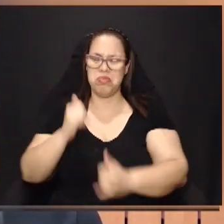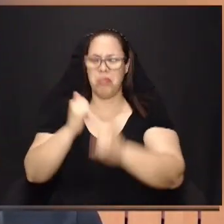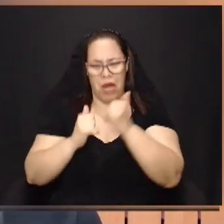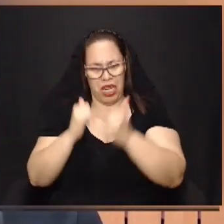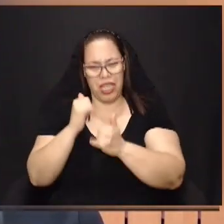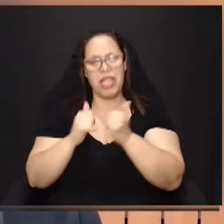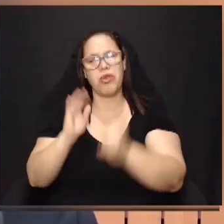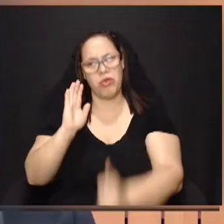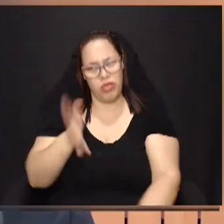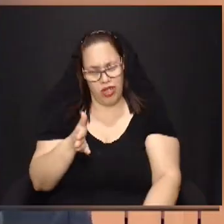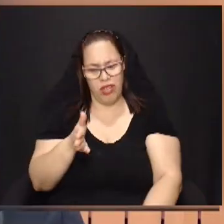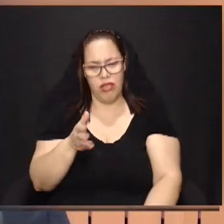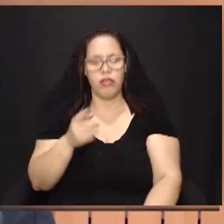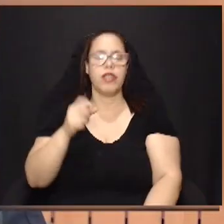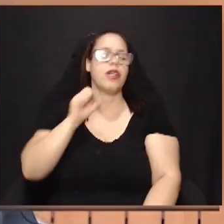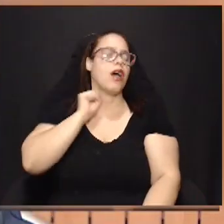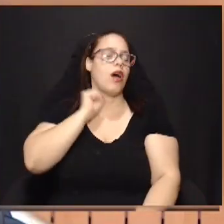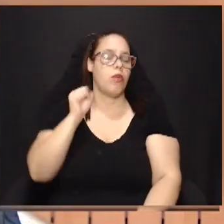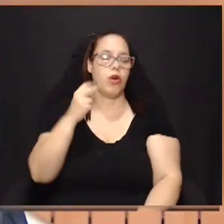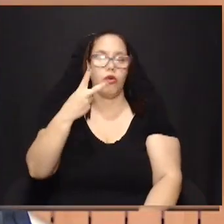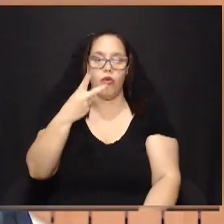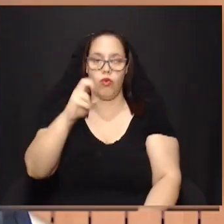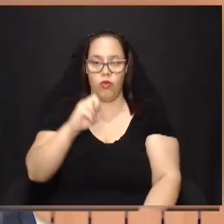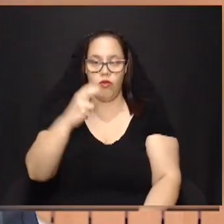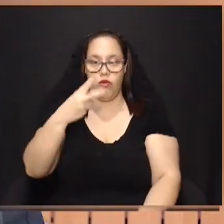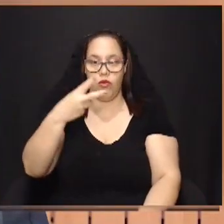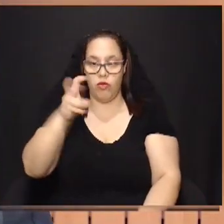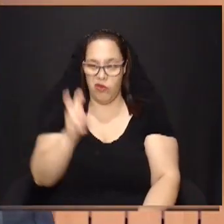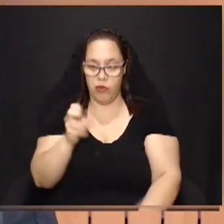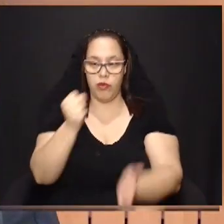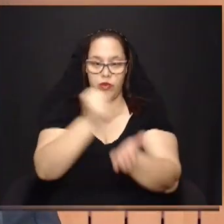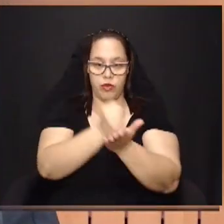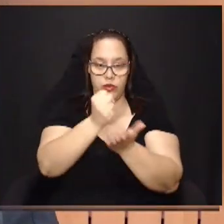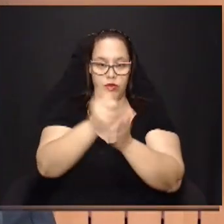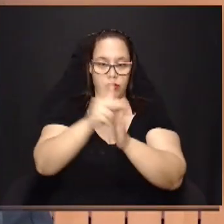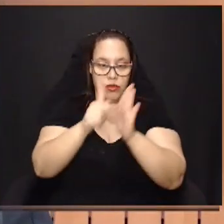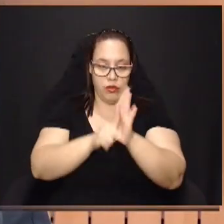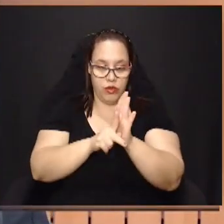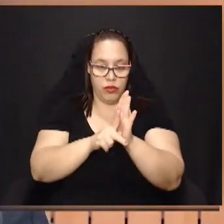em abril de 2025, protocolei o projeto de lei